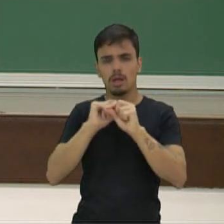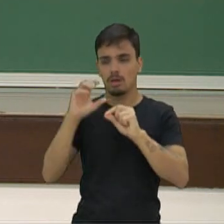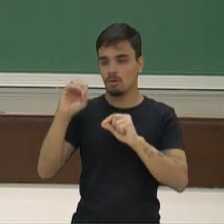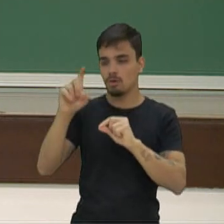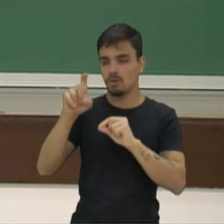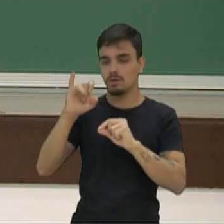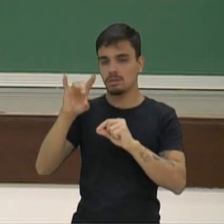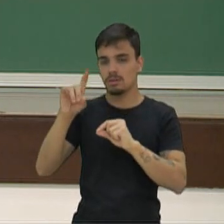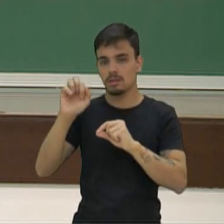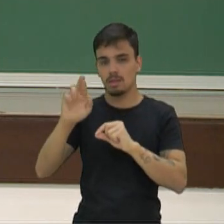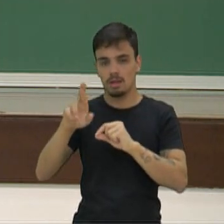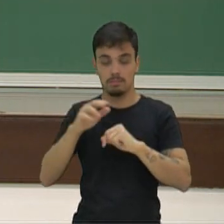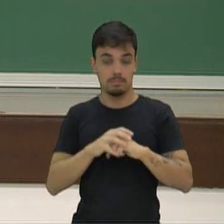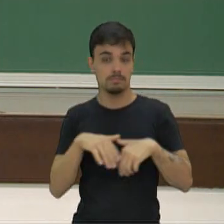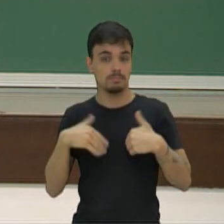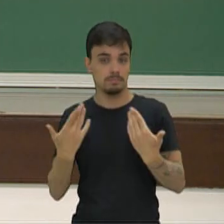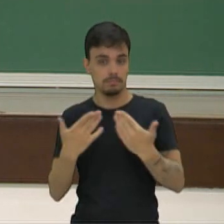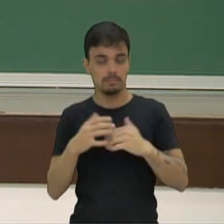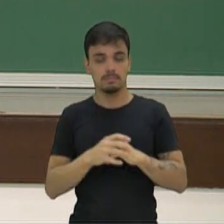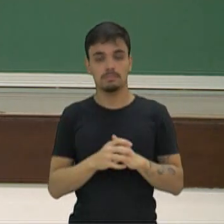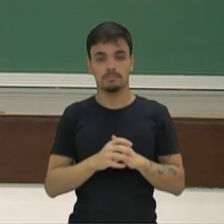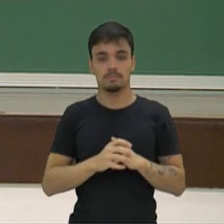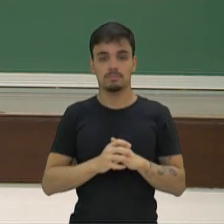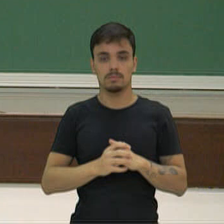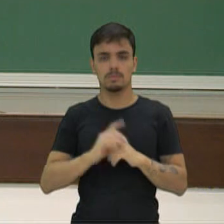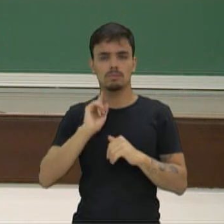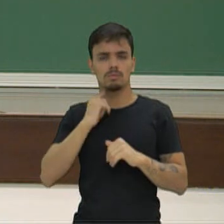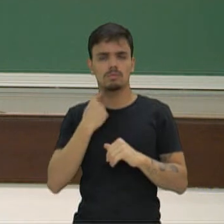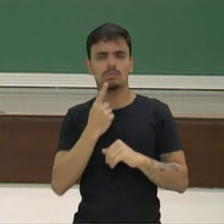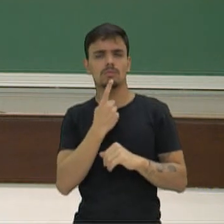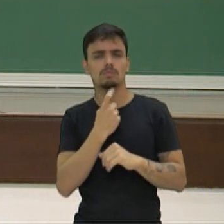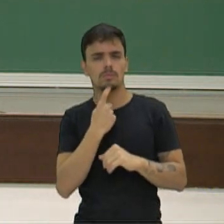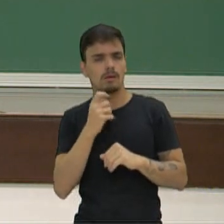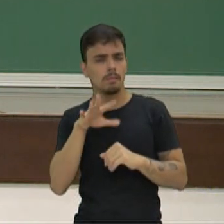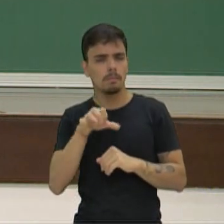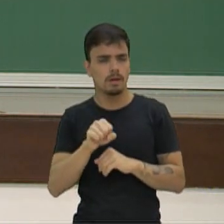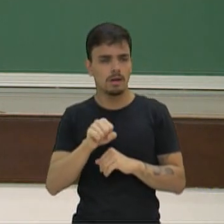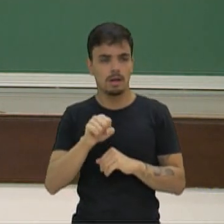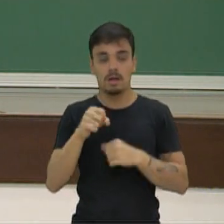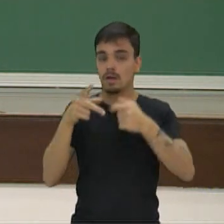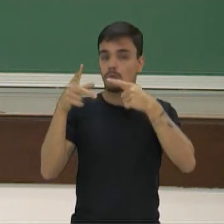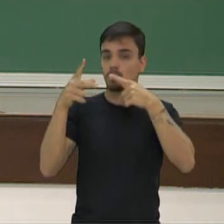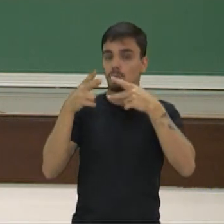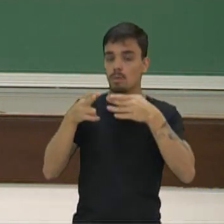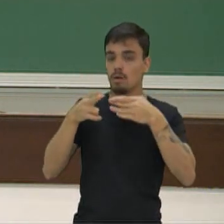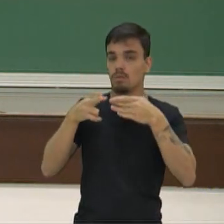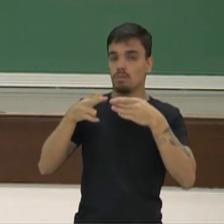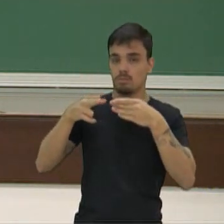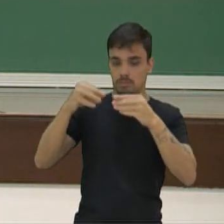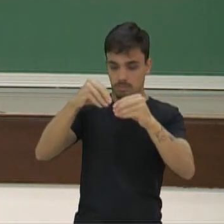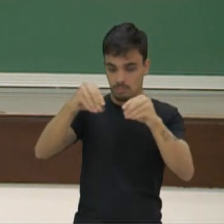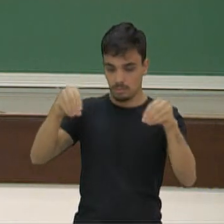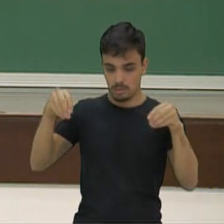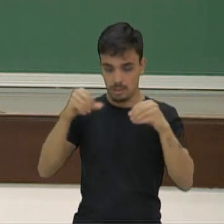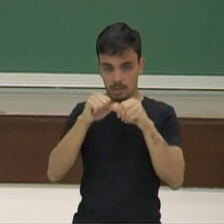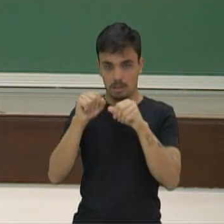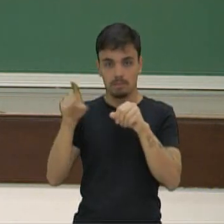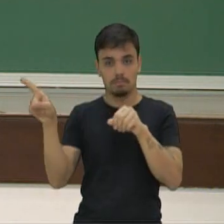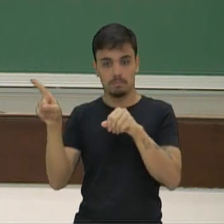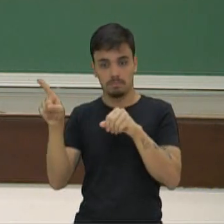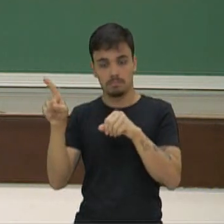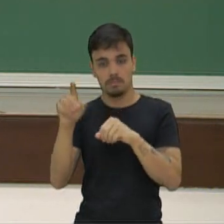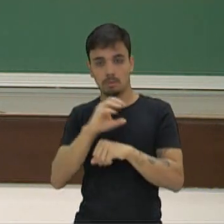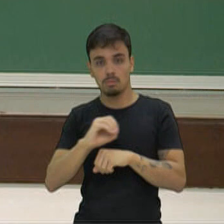oxidar, vai enferrujar. Então, quando ele enferrujar e ficar avermelhado, é o que acontece com a terra. A terra vermelha que tem tanto no oeste do